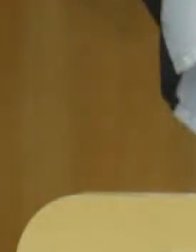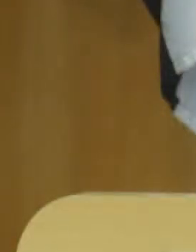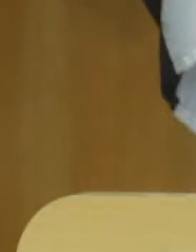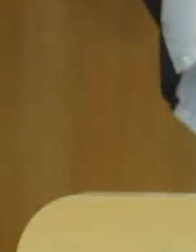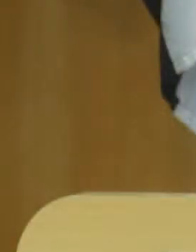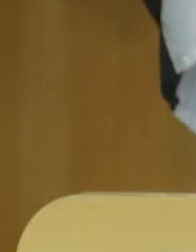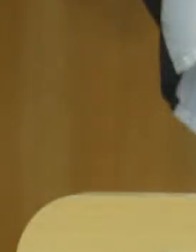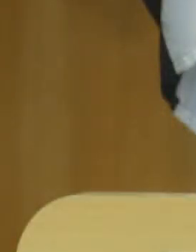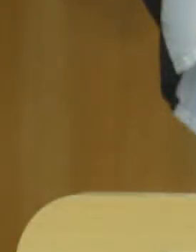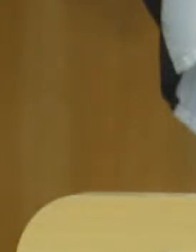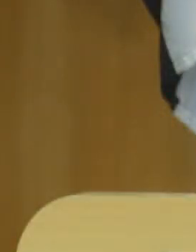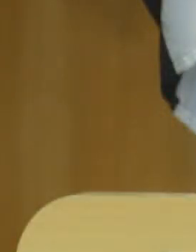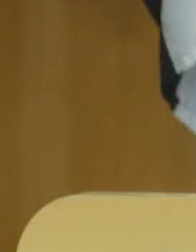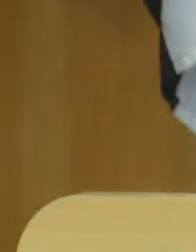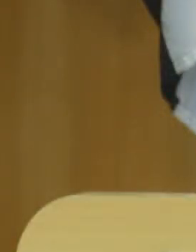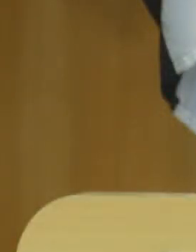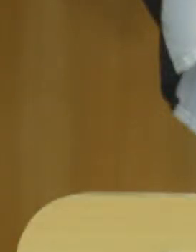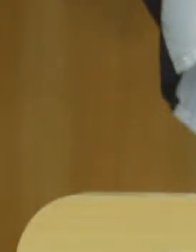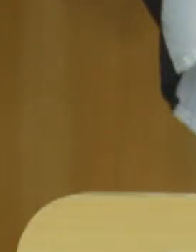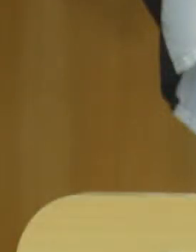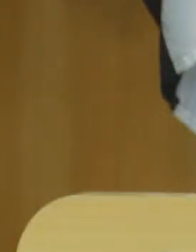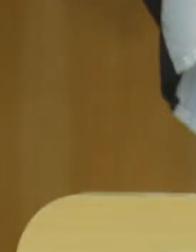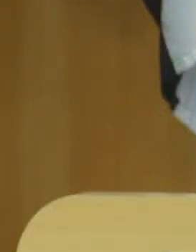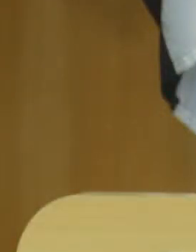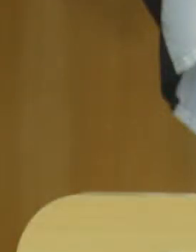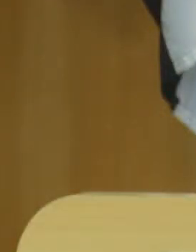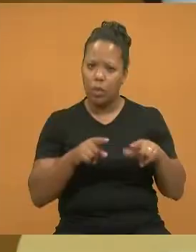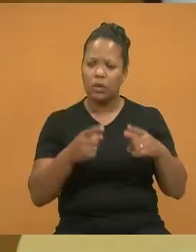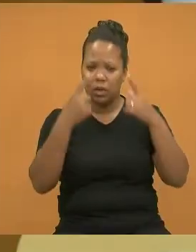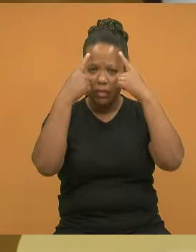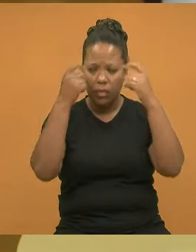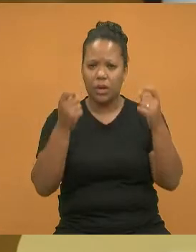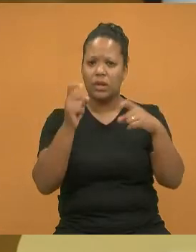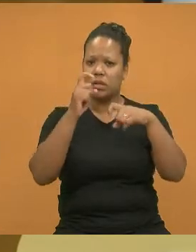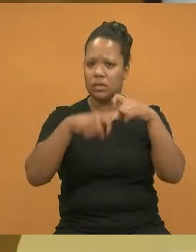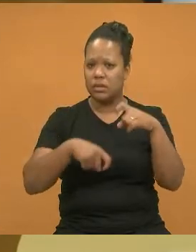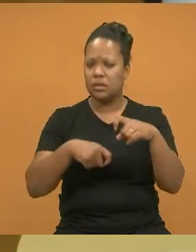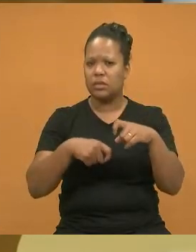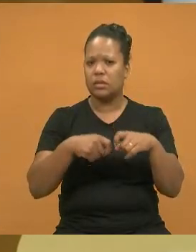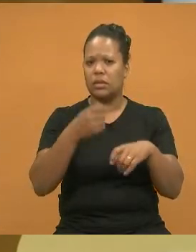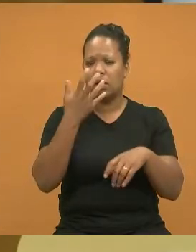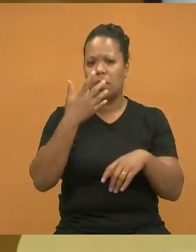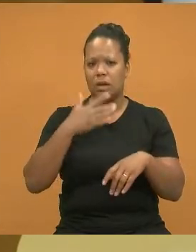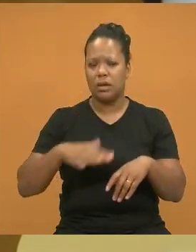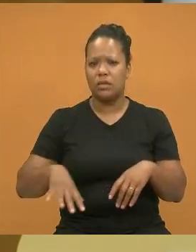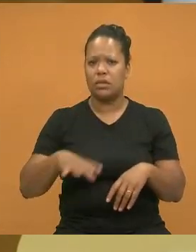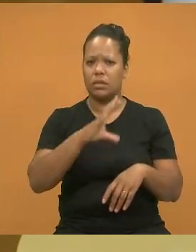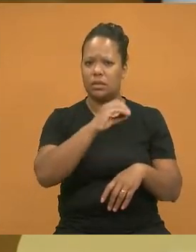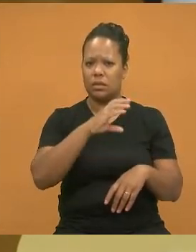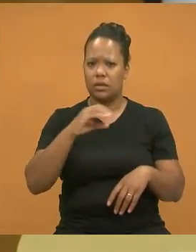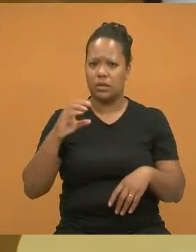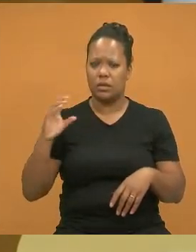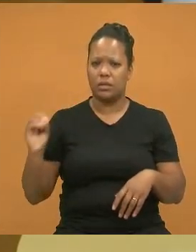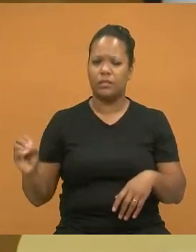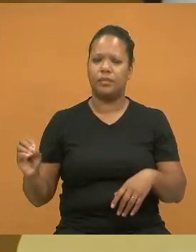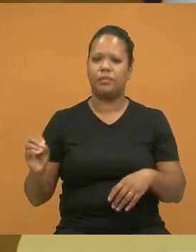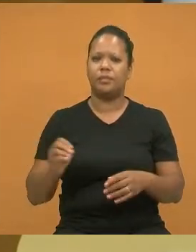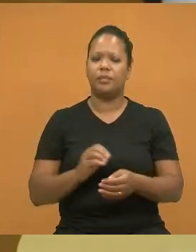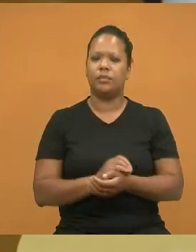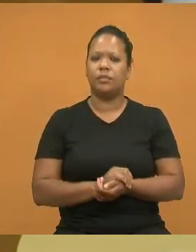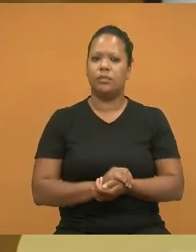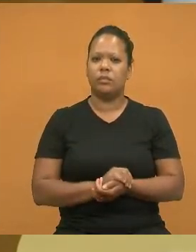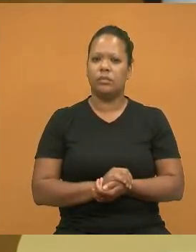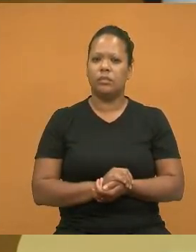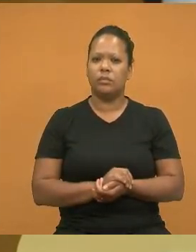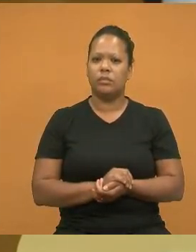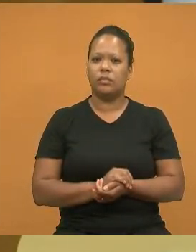Na situação do Jacareí já existe um fluxo de combate à exploração sexual e violência contra a criança e